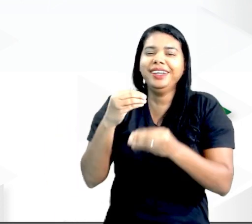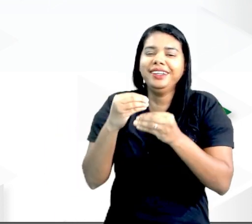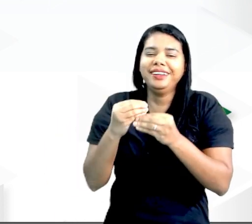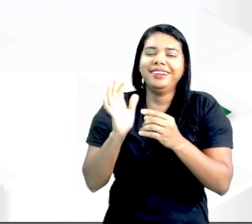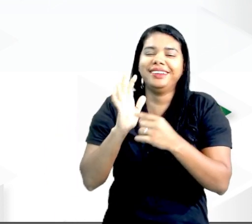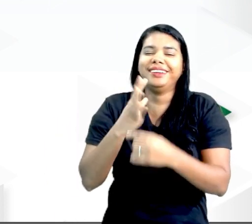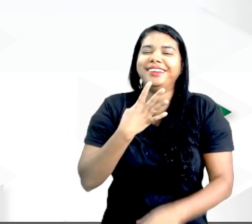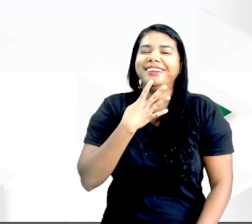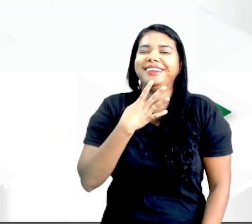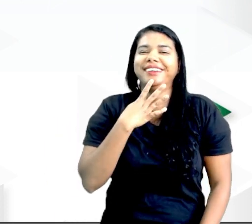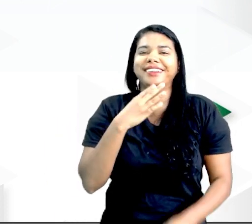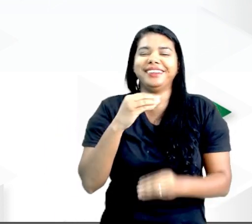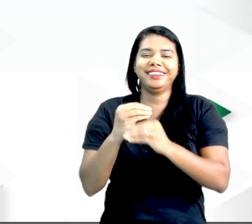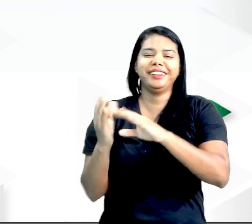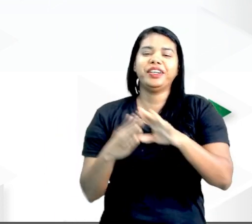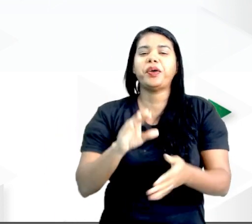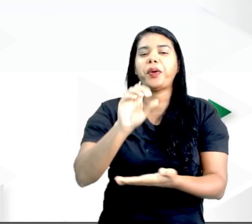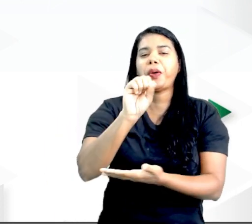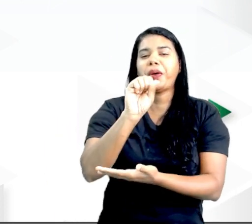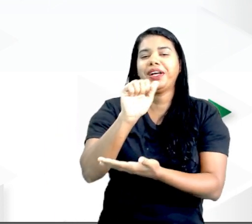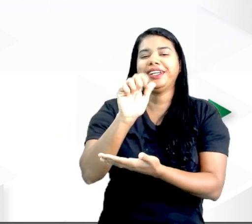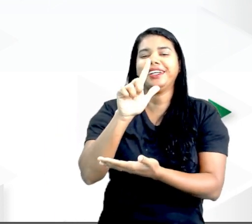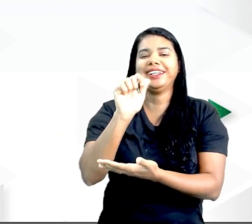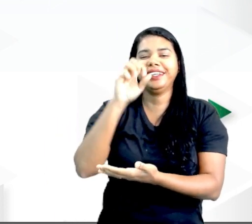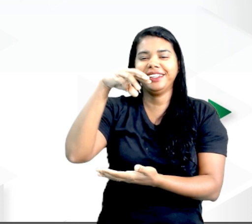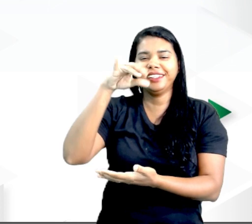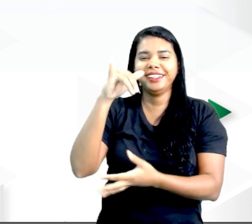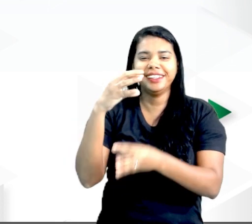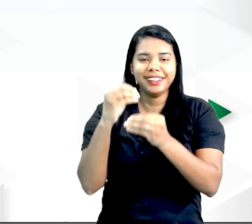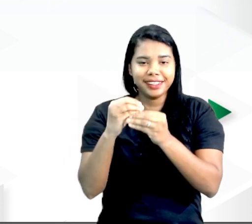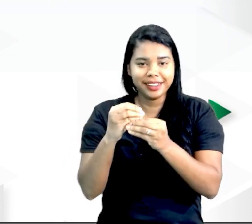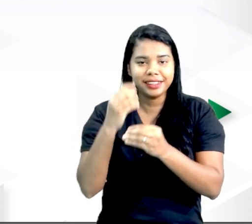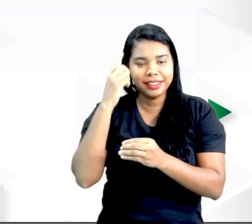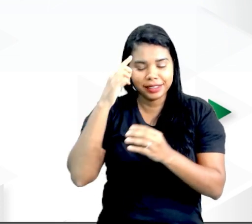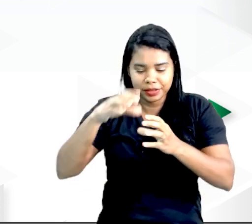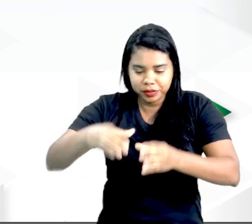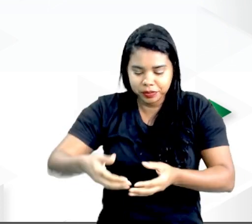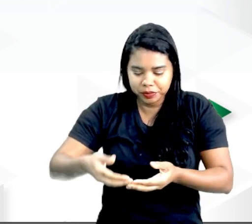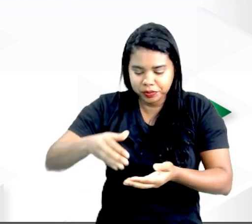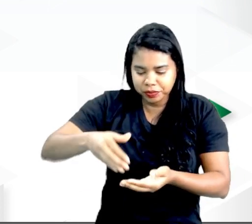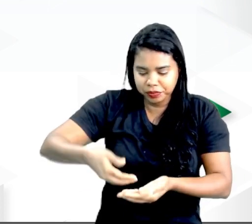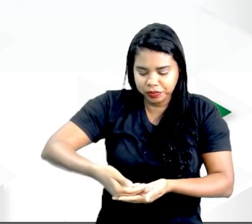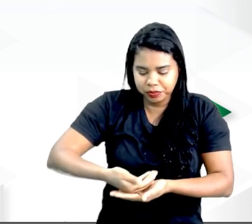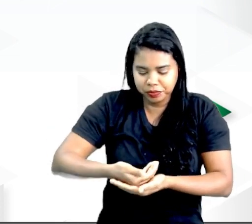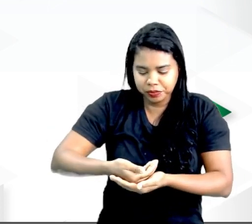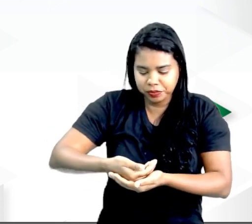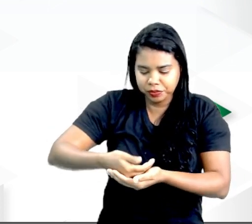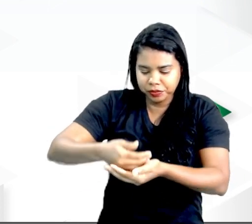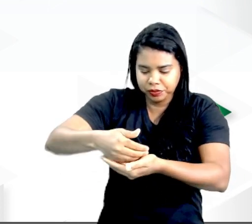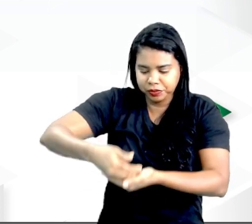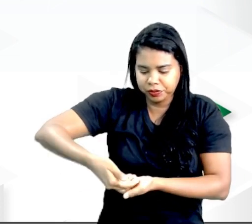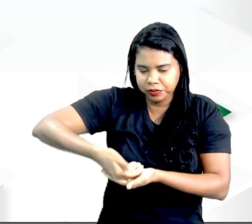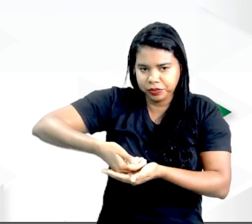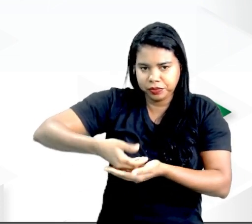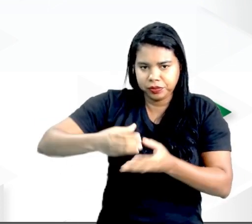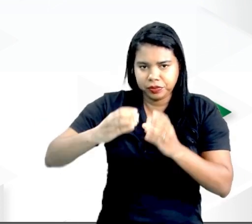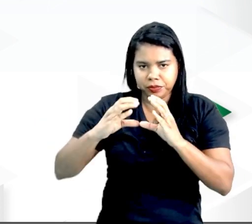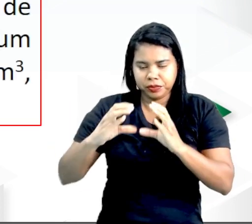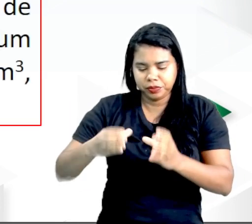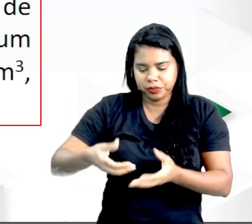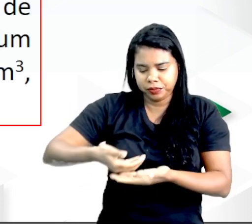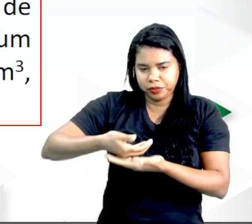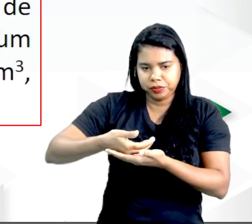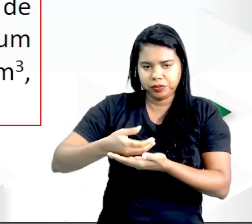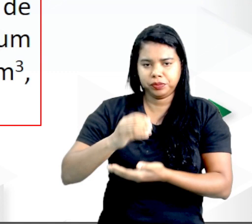conhecido por salamim. Uma cuia. Agora sim. Fazendo jus ao nome, nós temos outro recipiente que